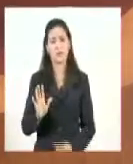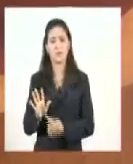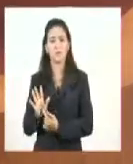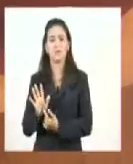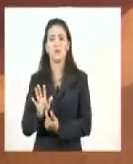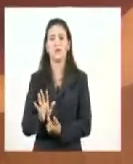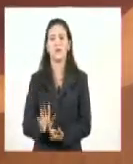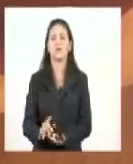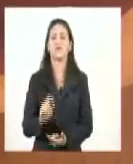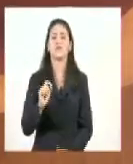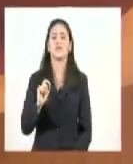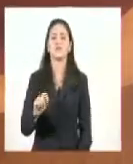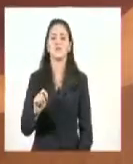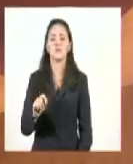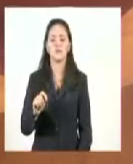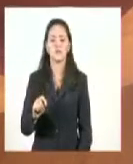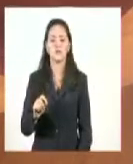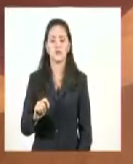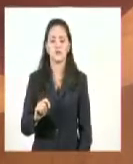a sua